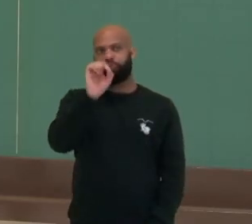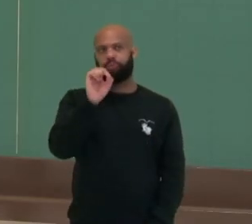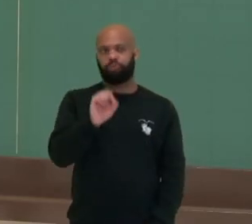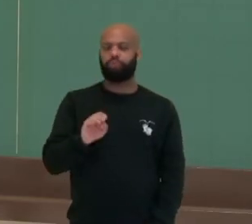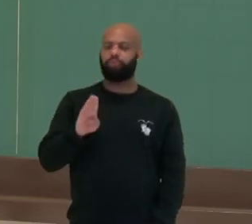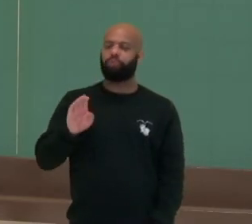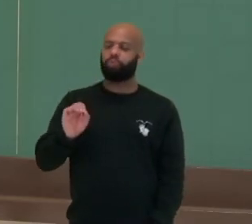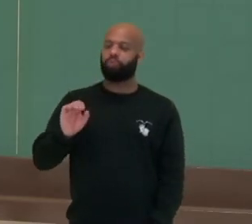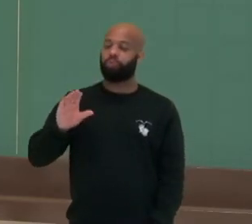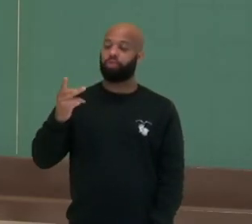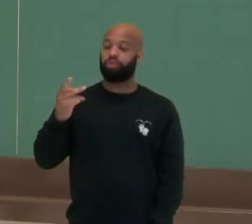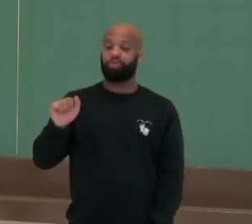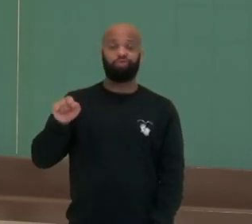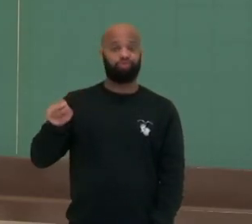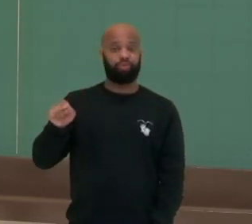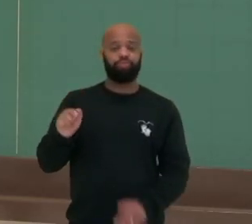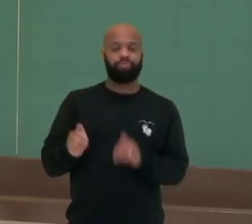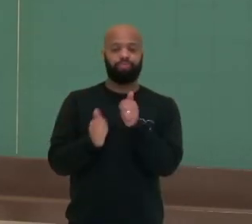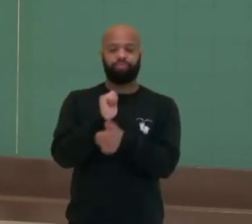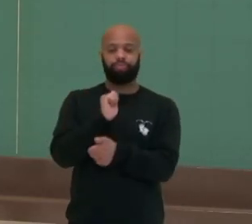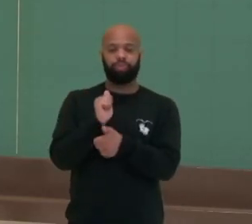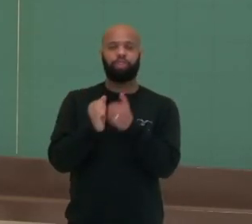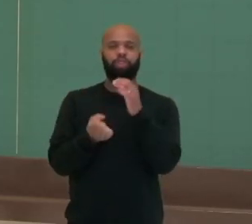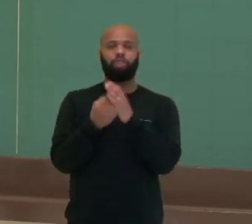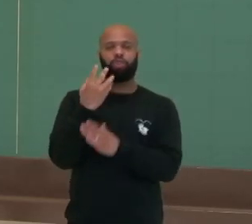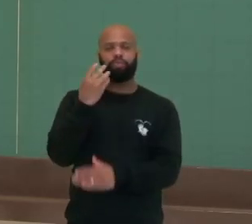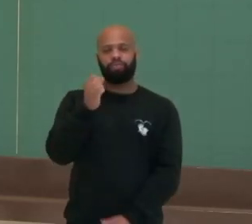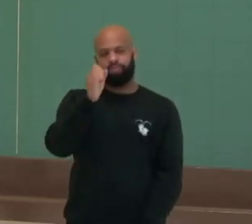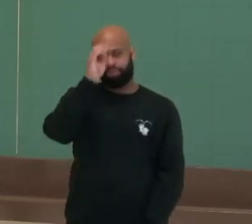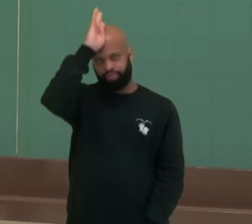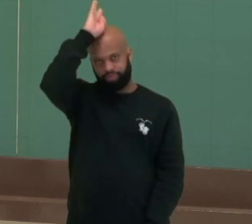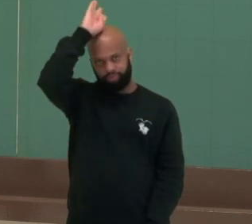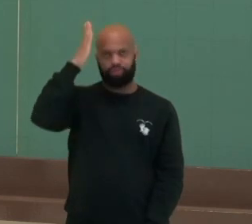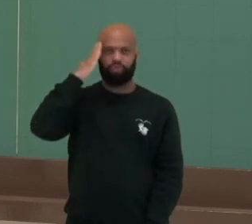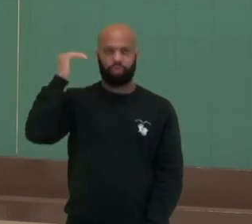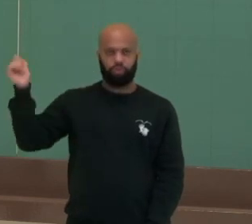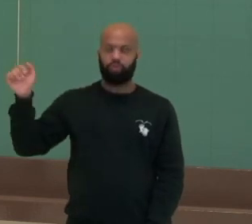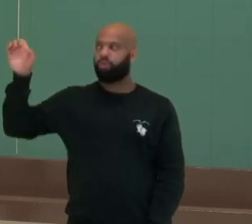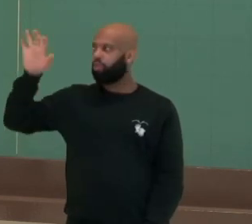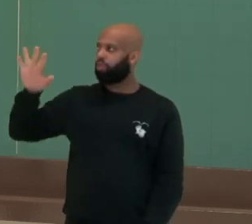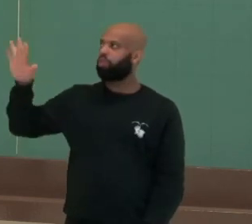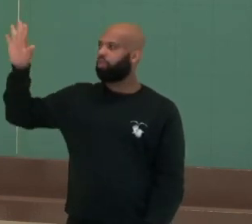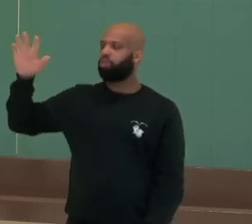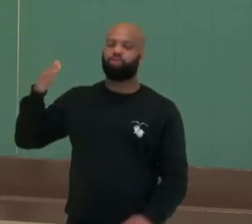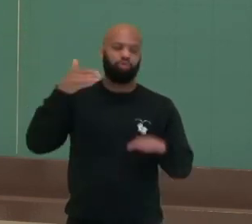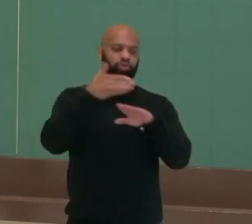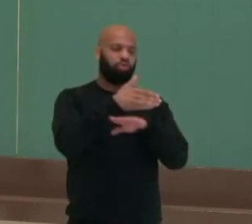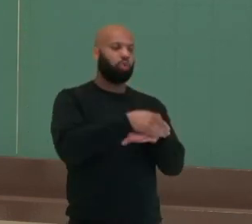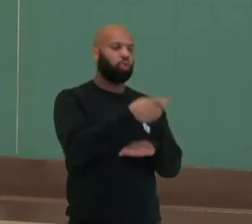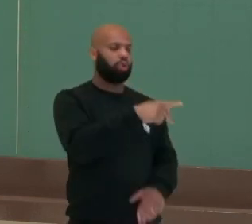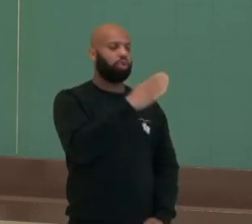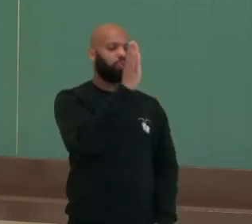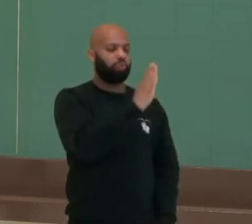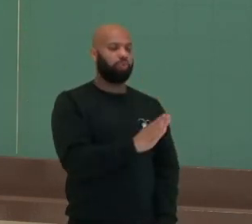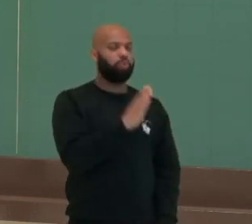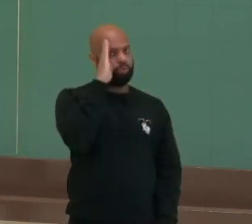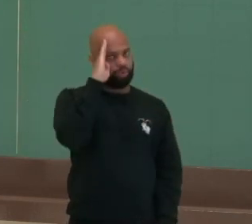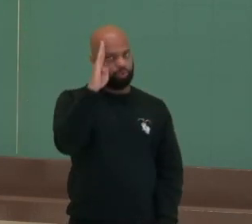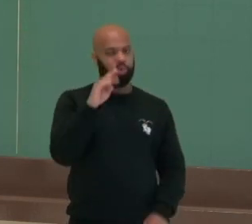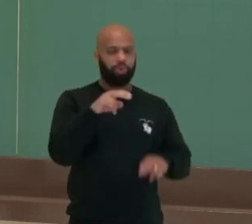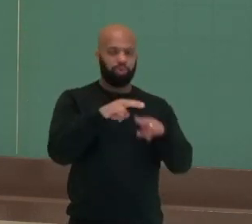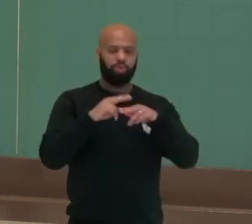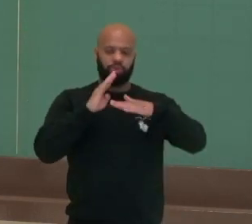seguinte. A bocha é um esporte com origem no Império Romano, que tornou-se popular na Europa e veio para o Brasil, principalmente com